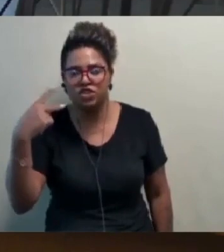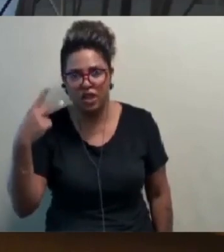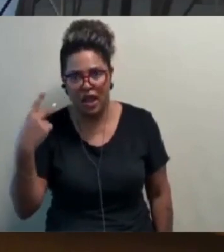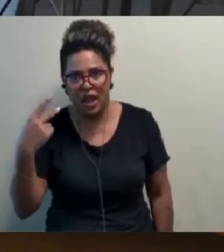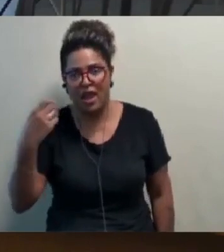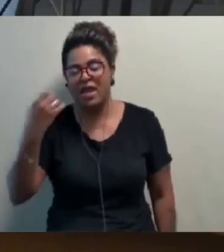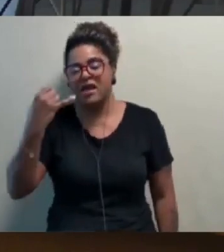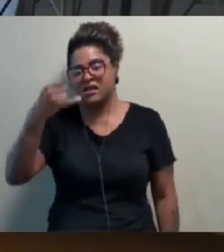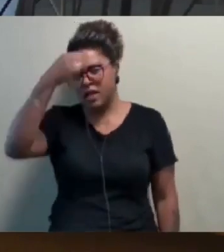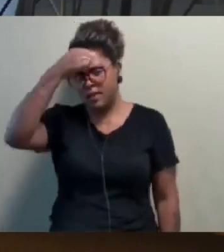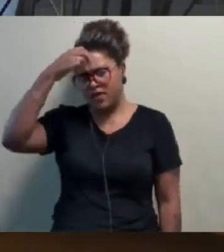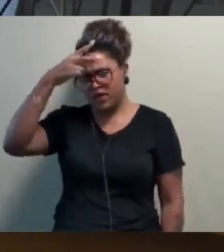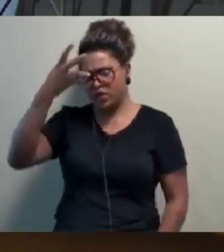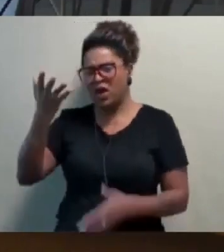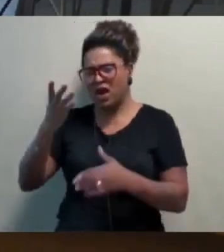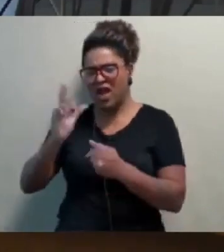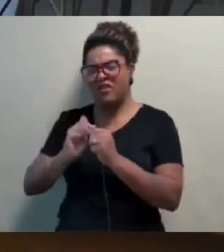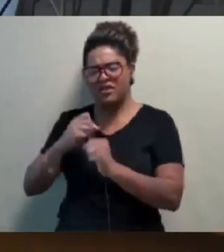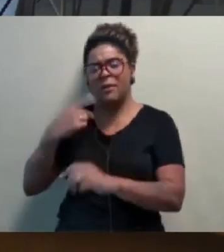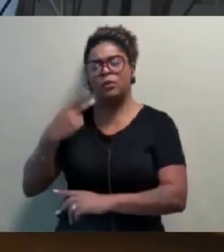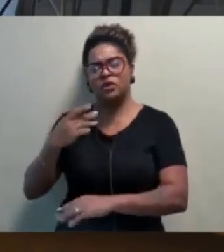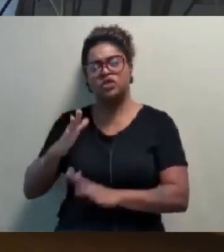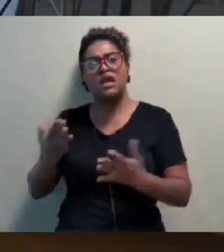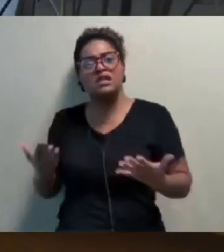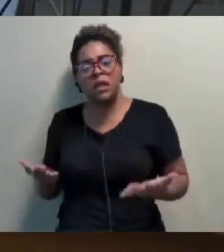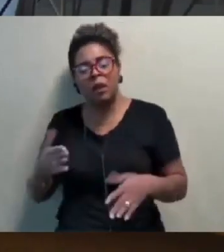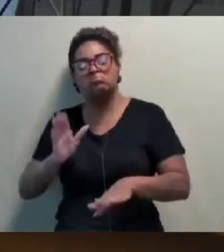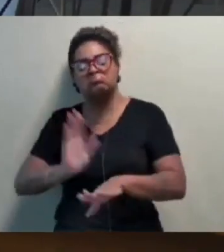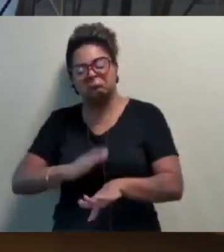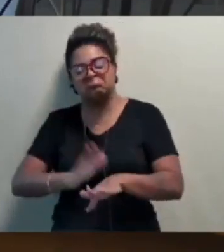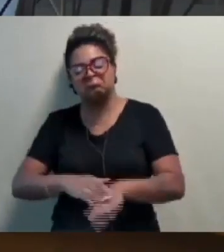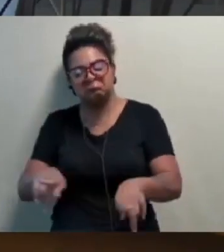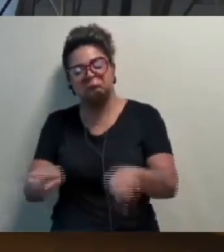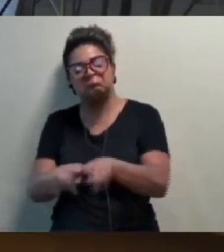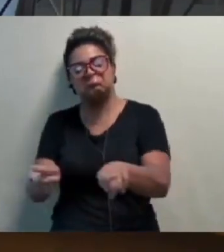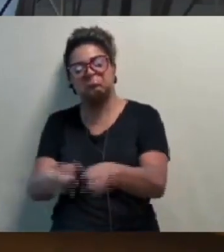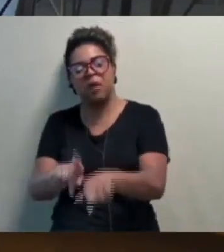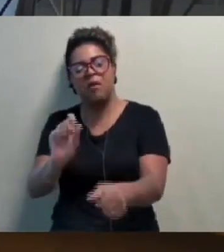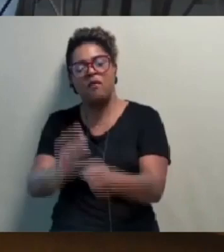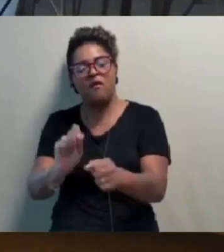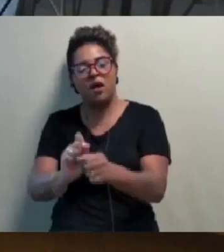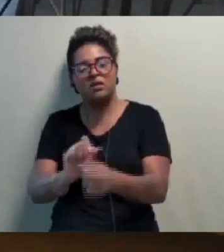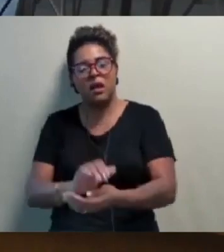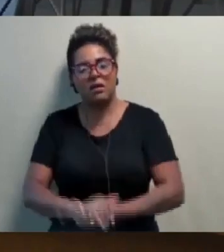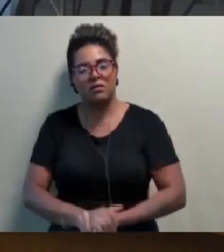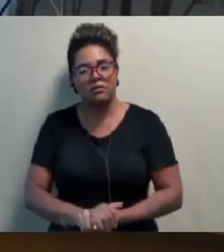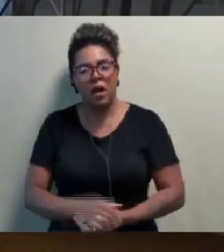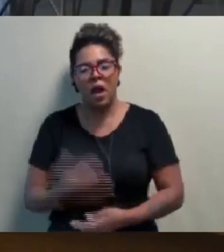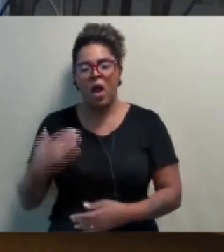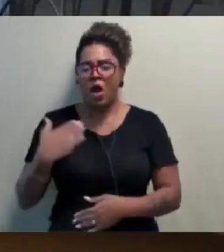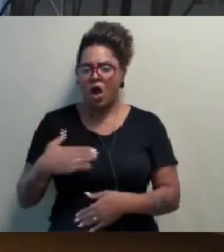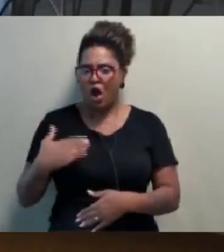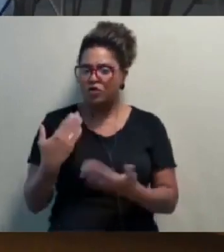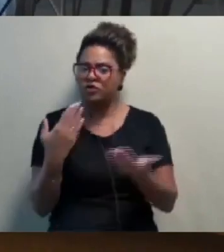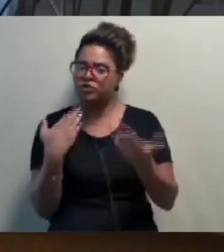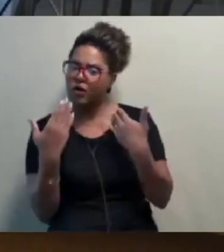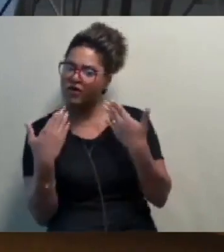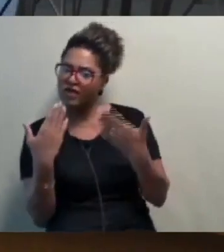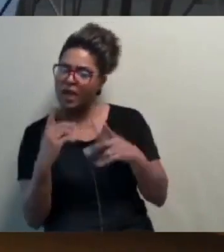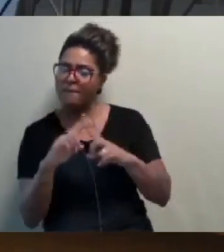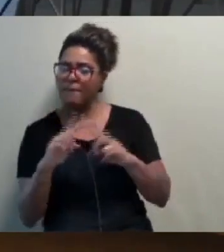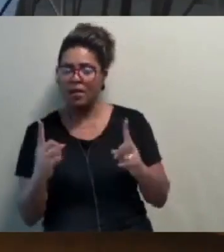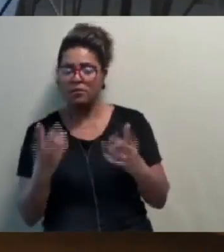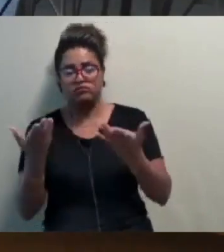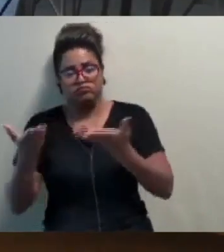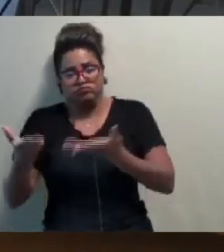política dessa maneira, eu também sei fazer. Eu gosto de fazer política com diálogo, mas eu estou vendo que eles não querem fazer política com diálogo. Então, vamos